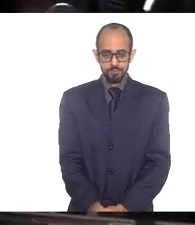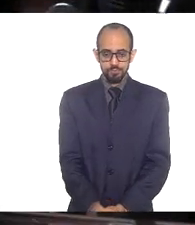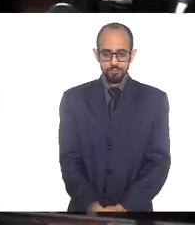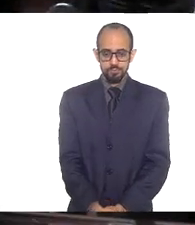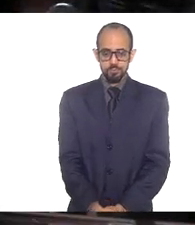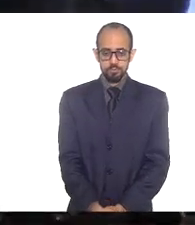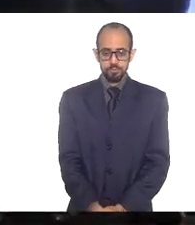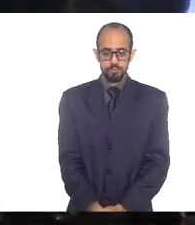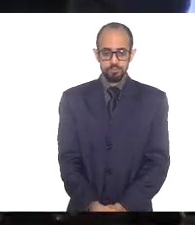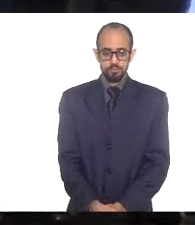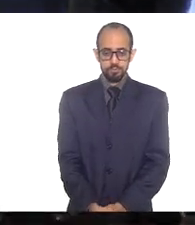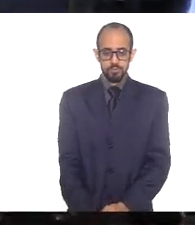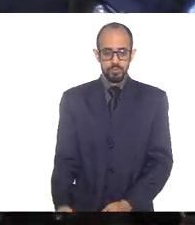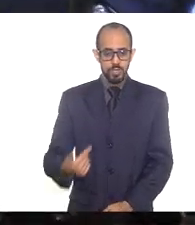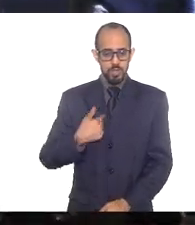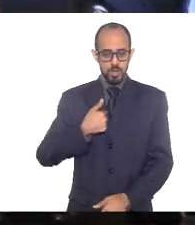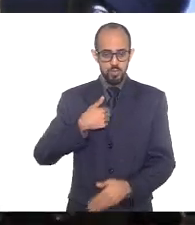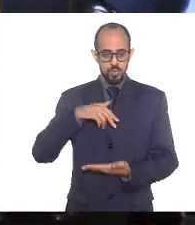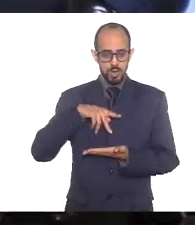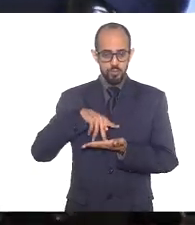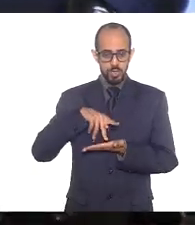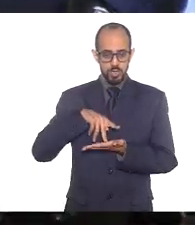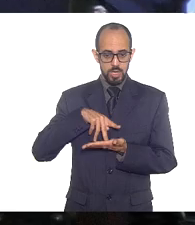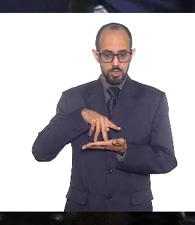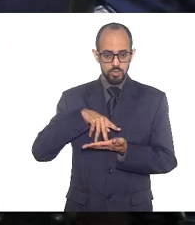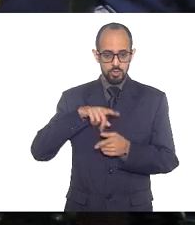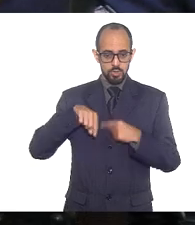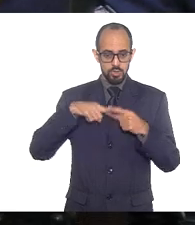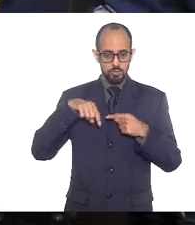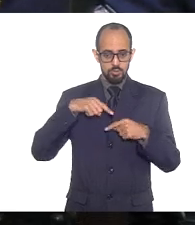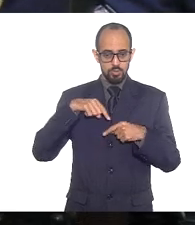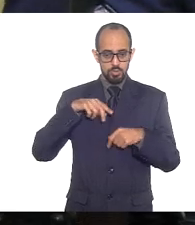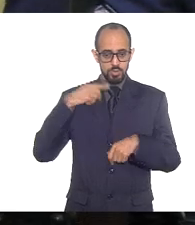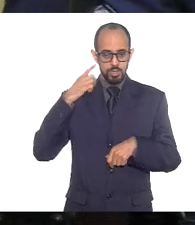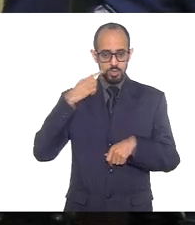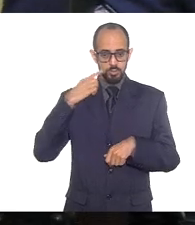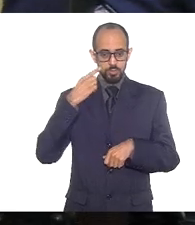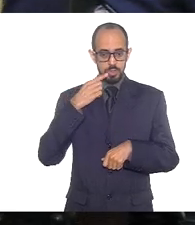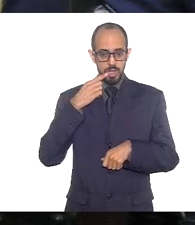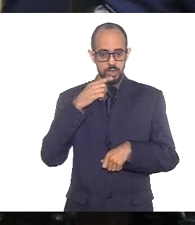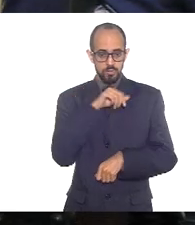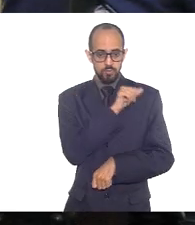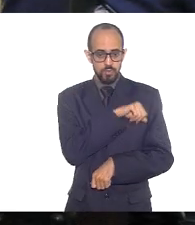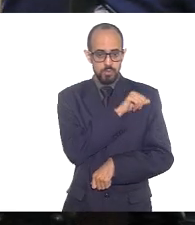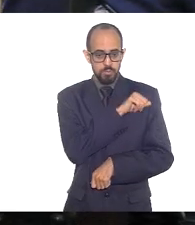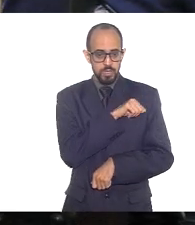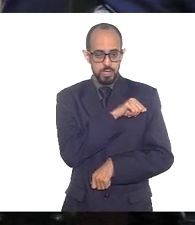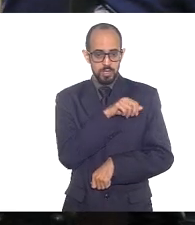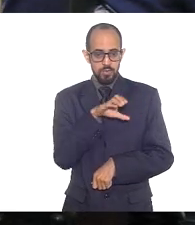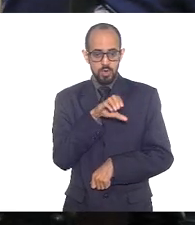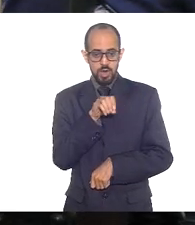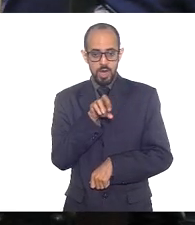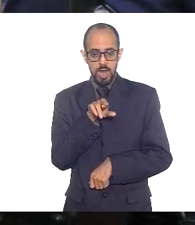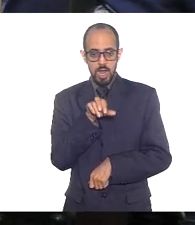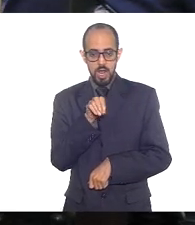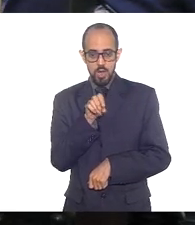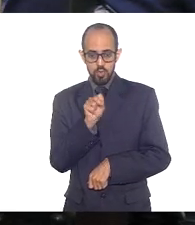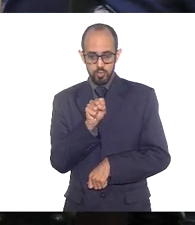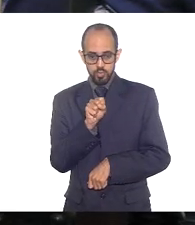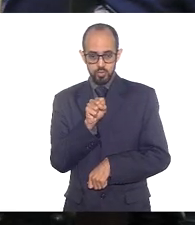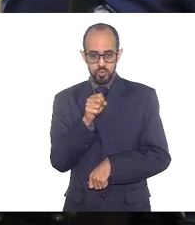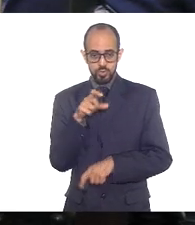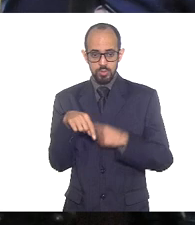eu na verdade depois da deputada enfermeira tava escrito deputado Carlos Macedo E aí eu chamei o nome do deputado